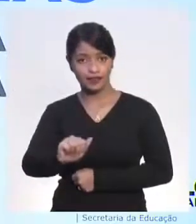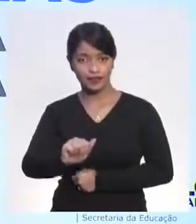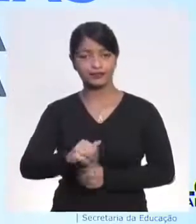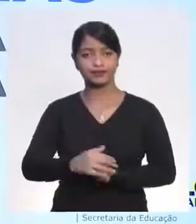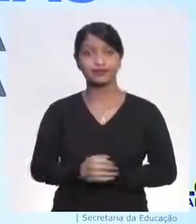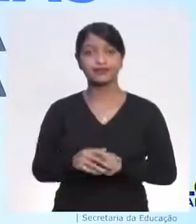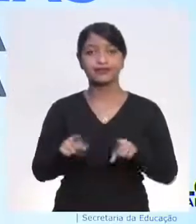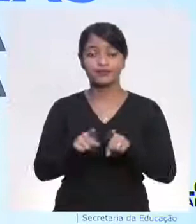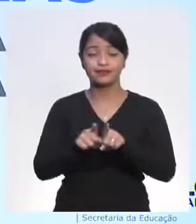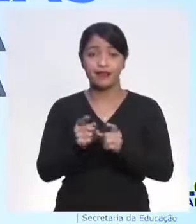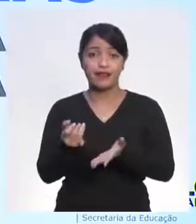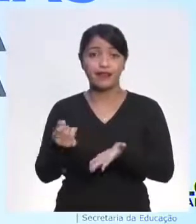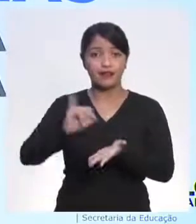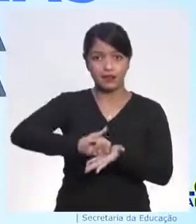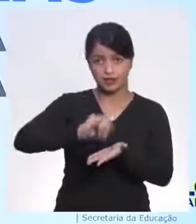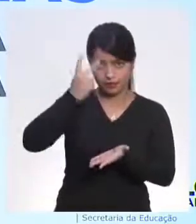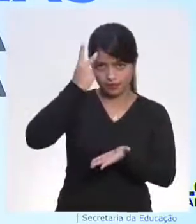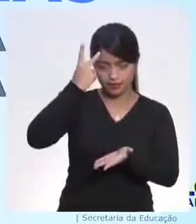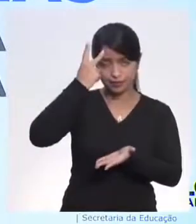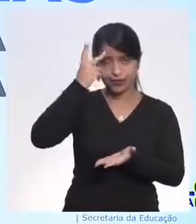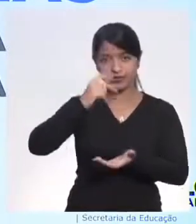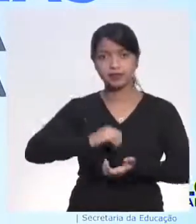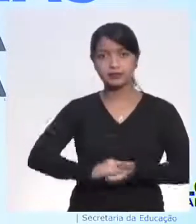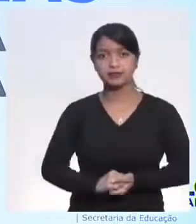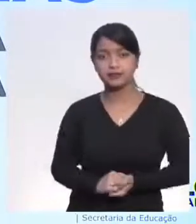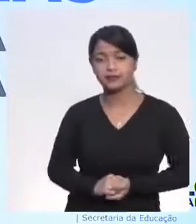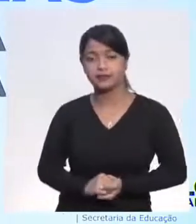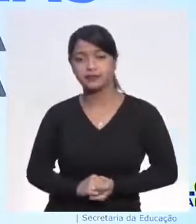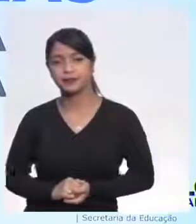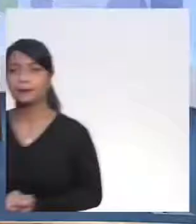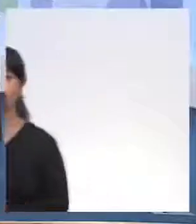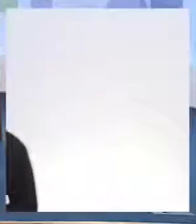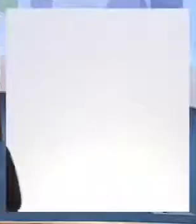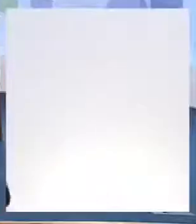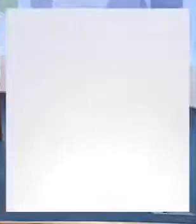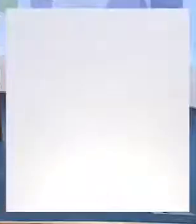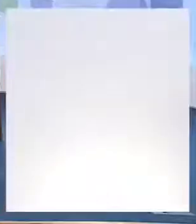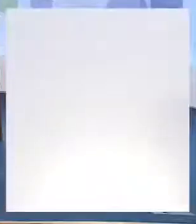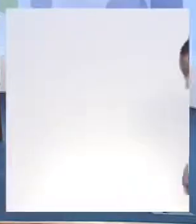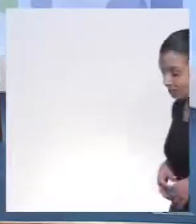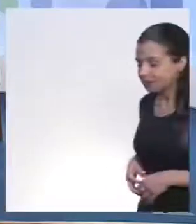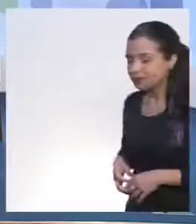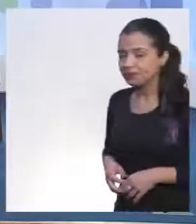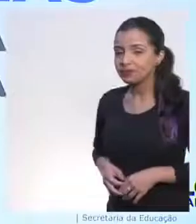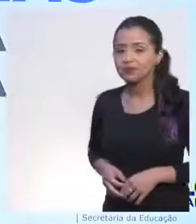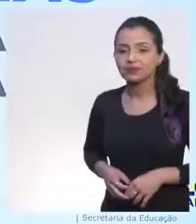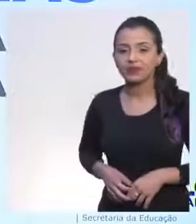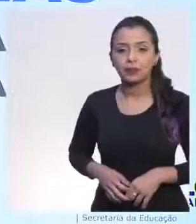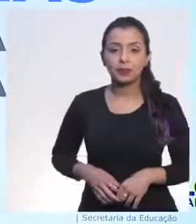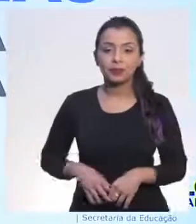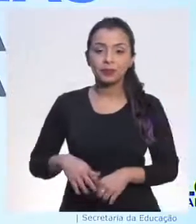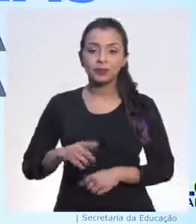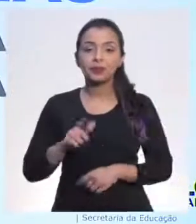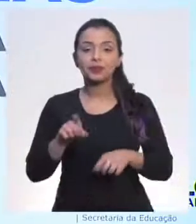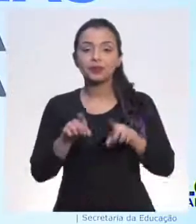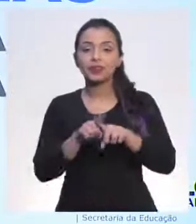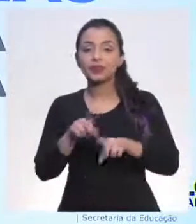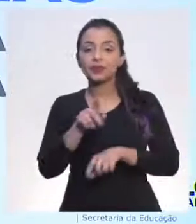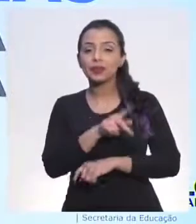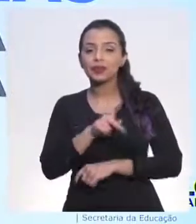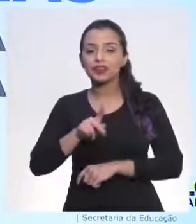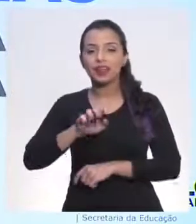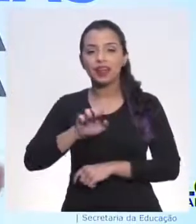aqui da capital, da diretoria do centro. A Frânio Peixoto, da professora Heloísa,